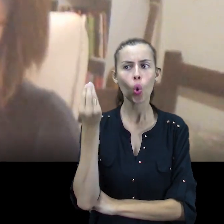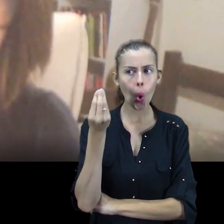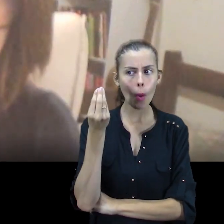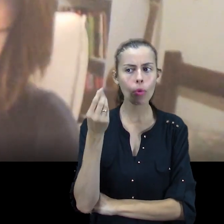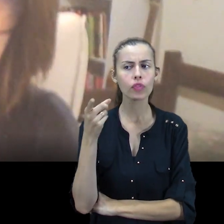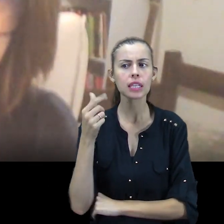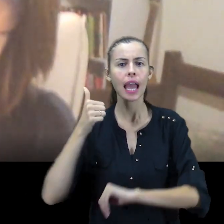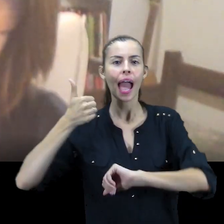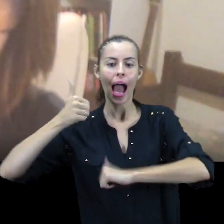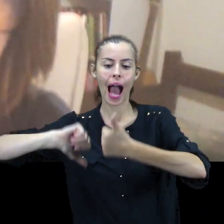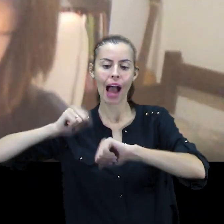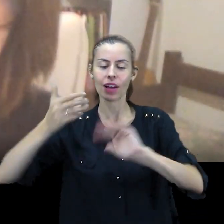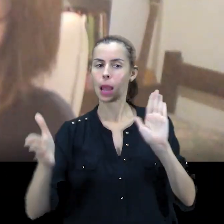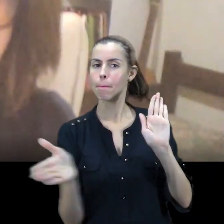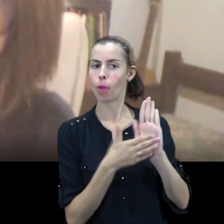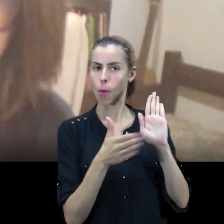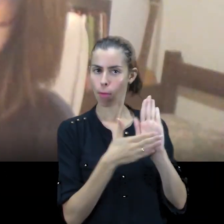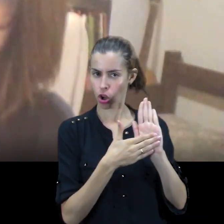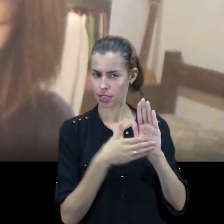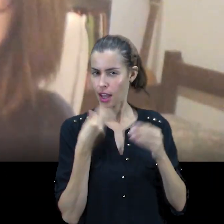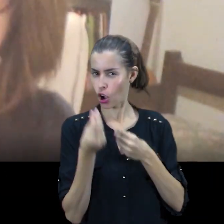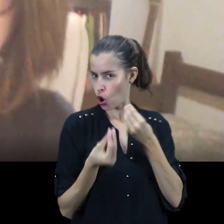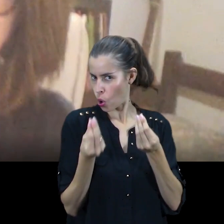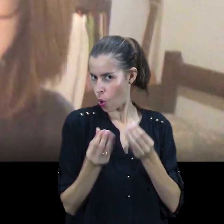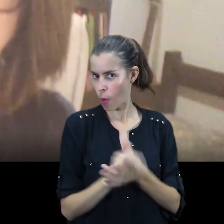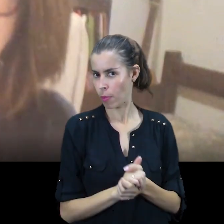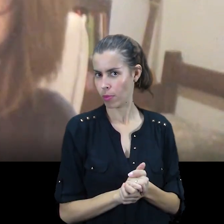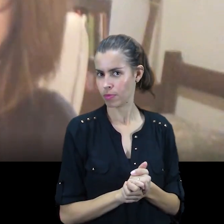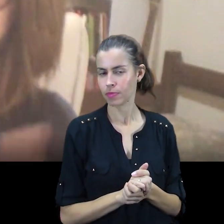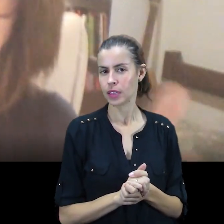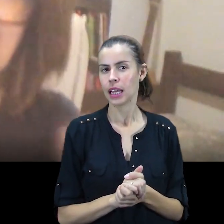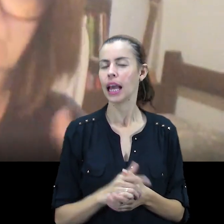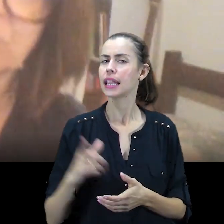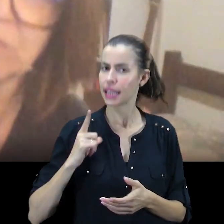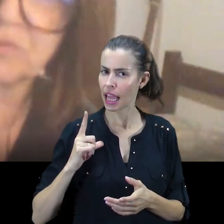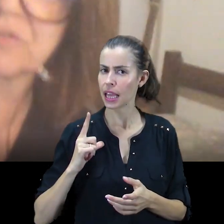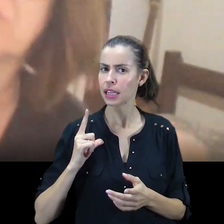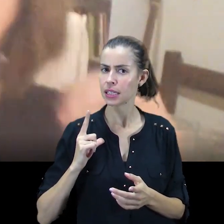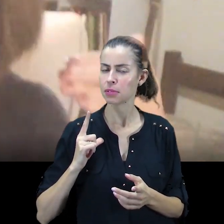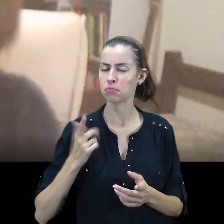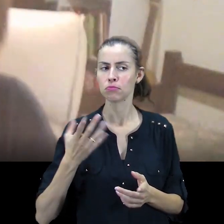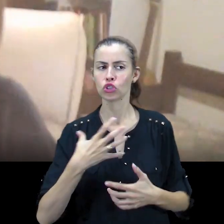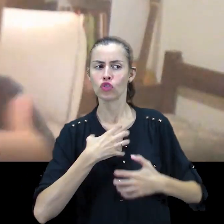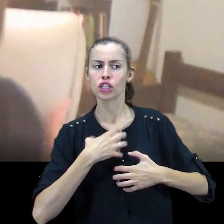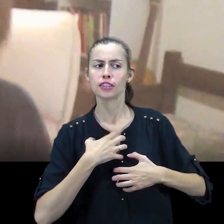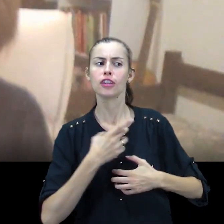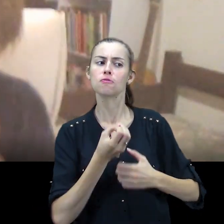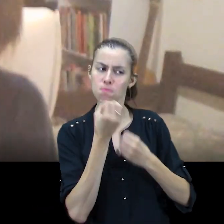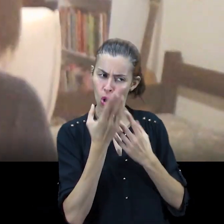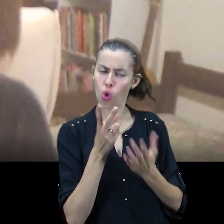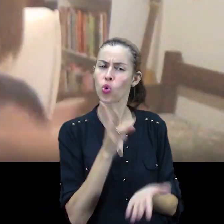favoráveis à continuidade da proposta, mas, enfim, queria te ouvir pensando na Prograde em diálogo com gestores,